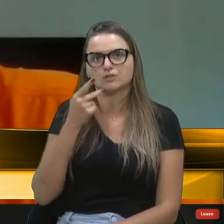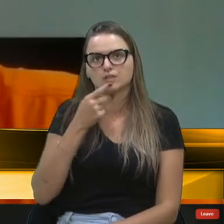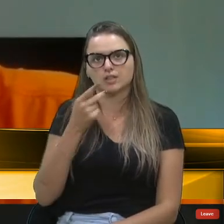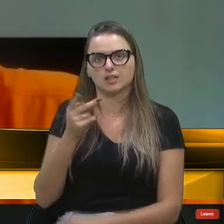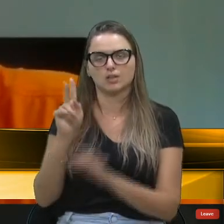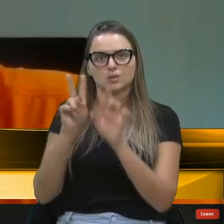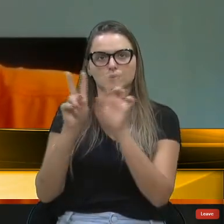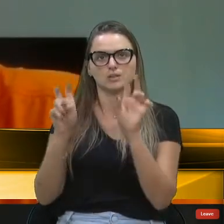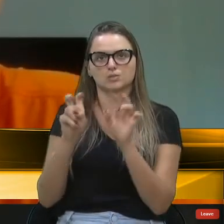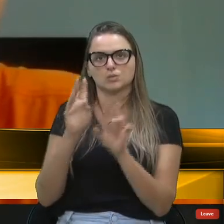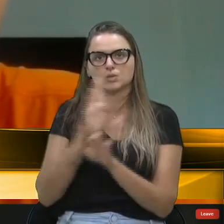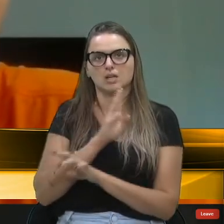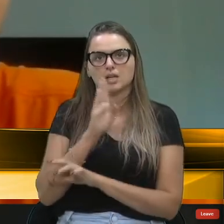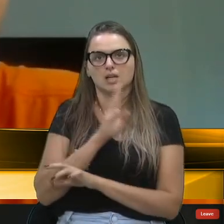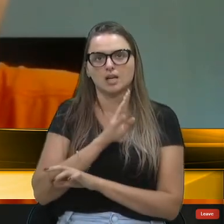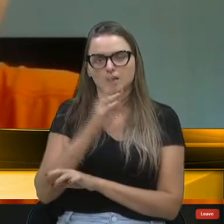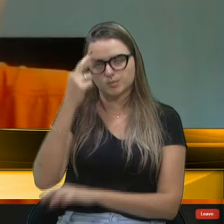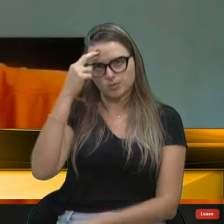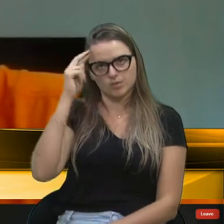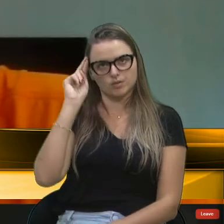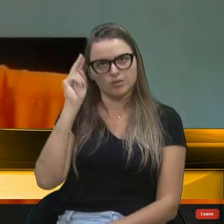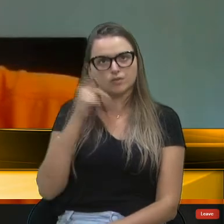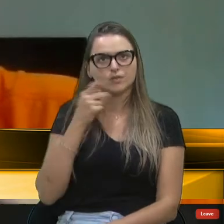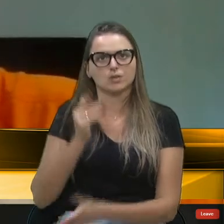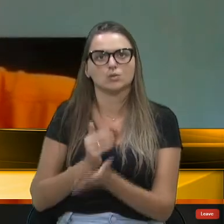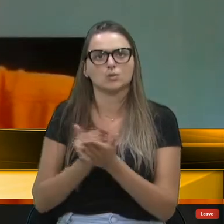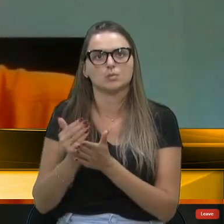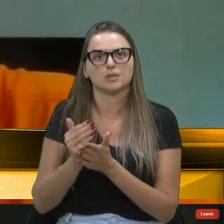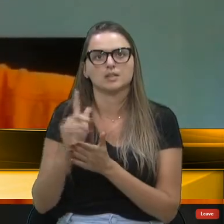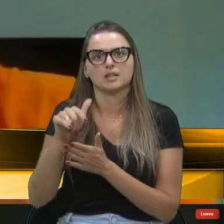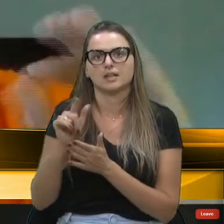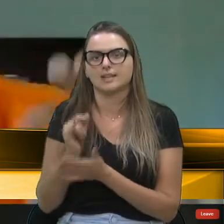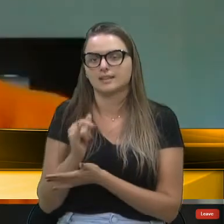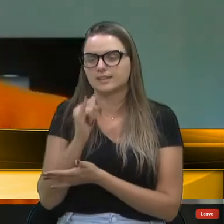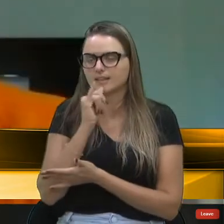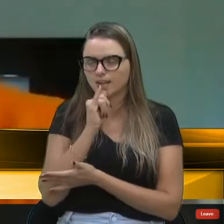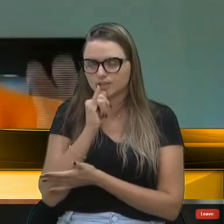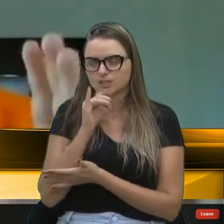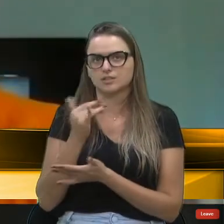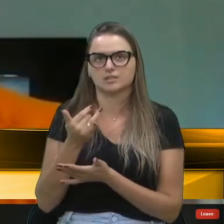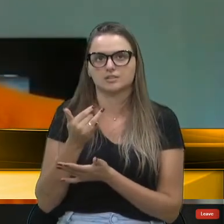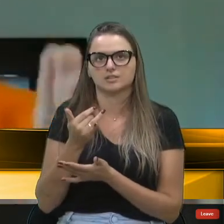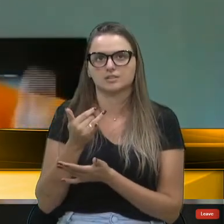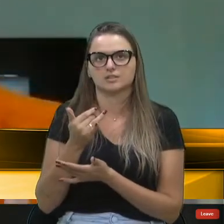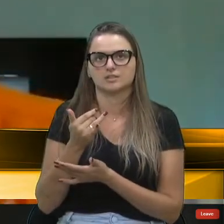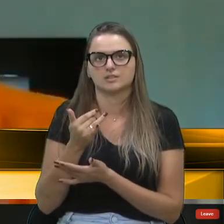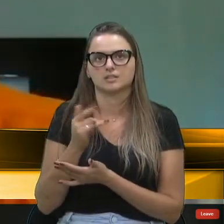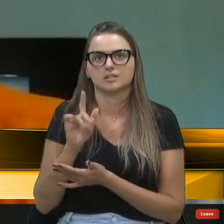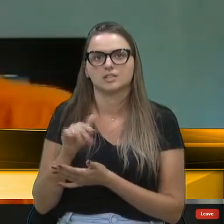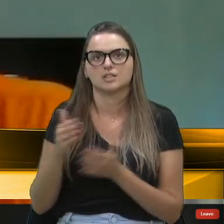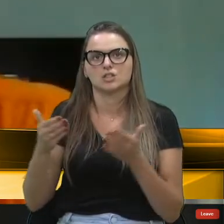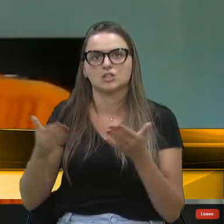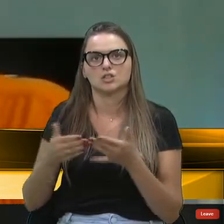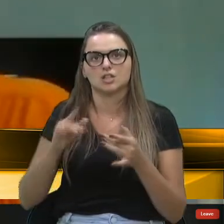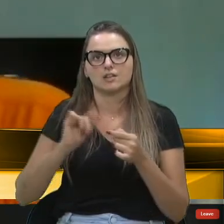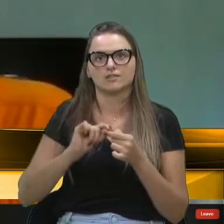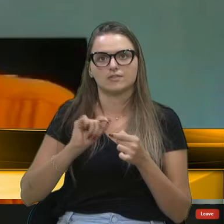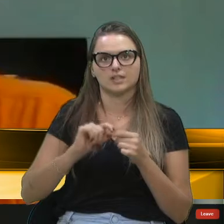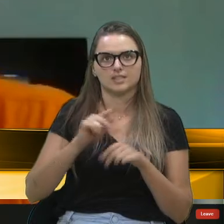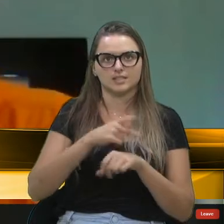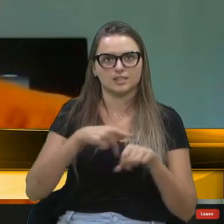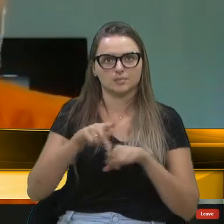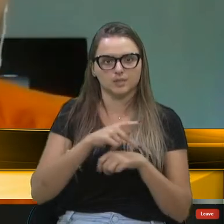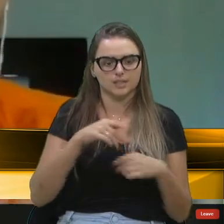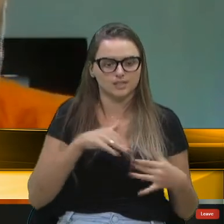aqui rapidamente que o Rafael trouxe no começo, que é a questão da testagem. Gente, vamos lá, isso já foi feito em países do mundo